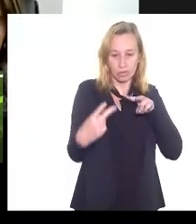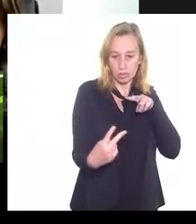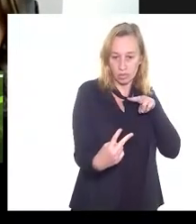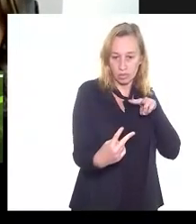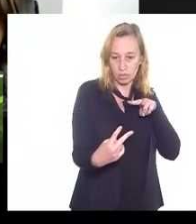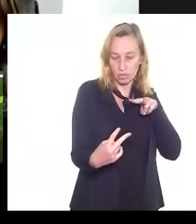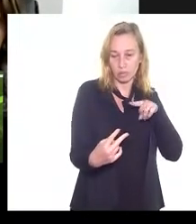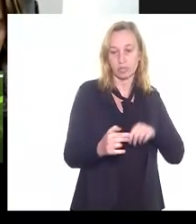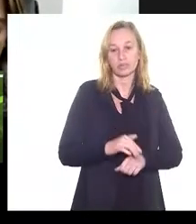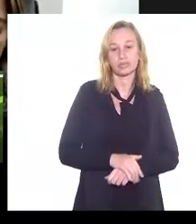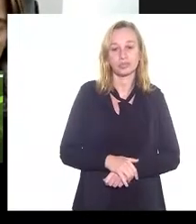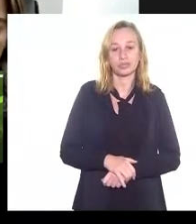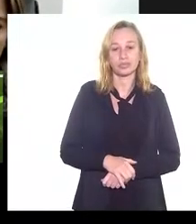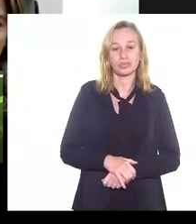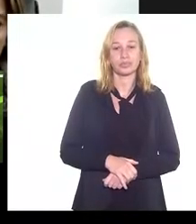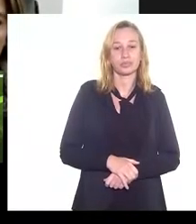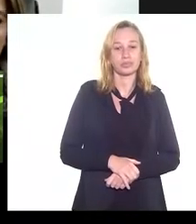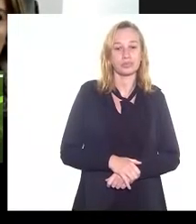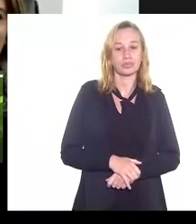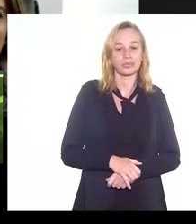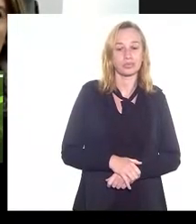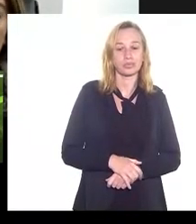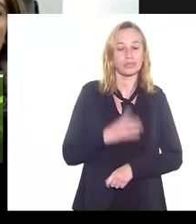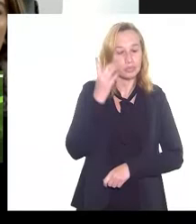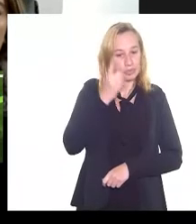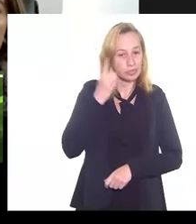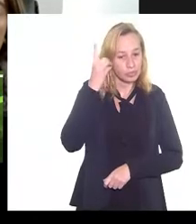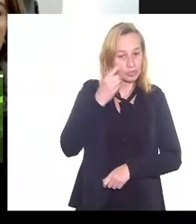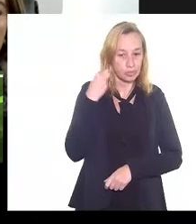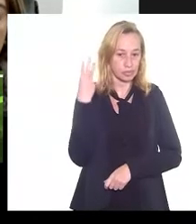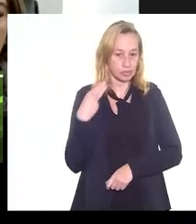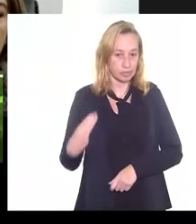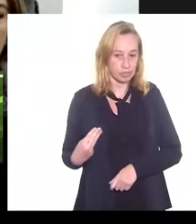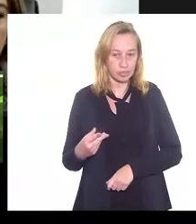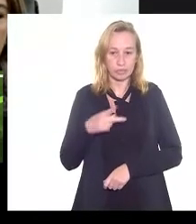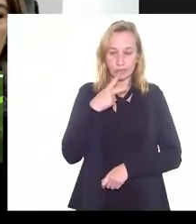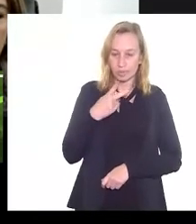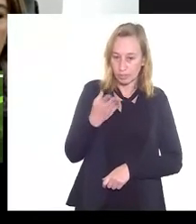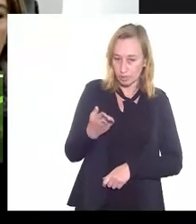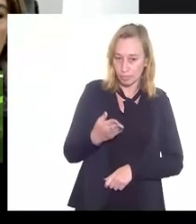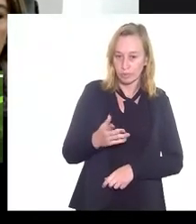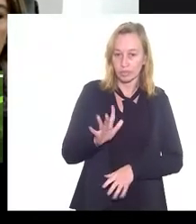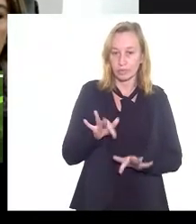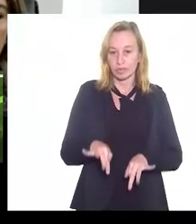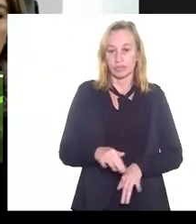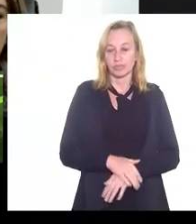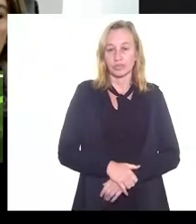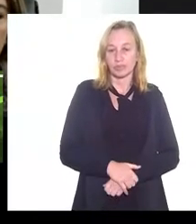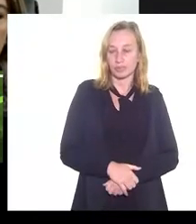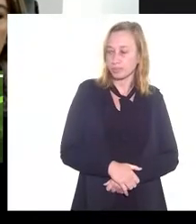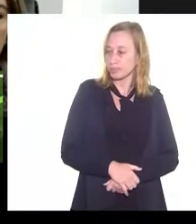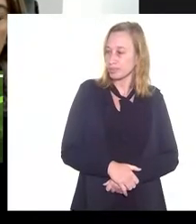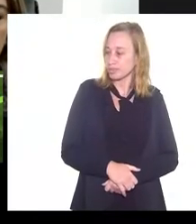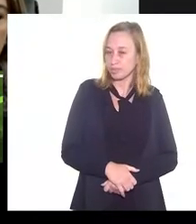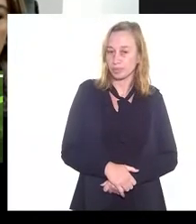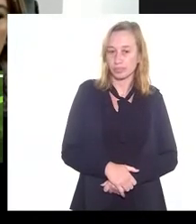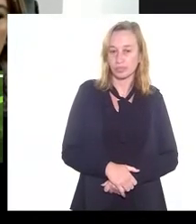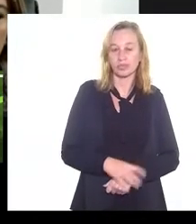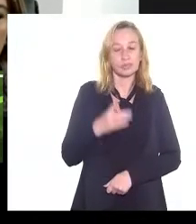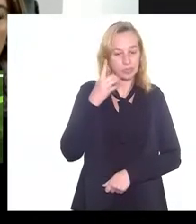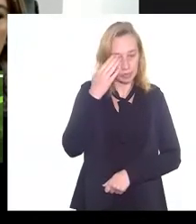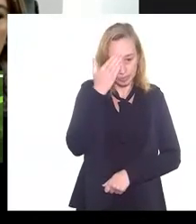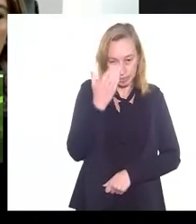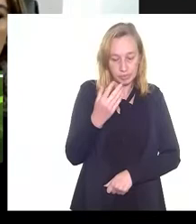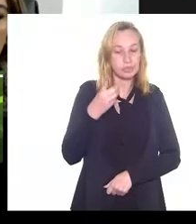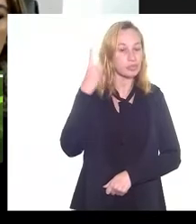a nossa audiência. Deputada Mônica Francisco, para suas considerações. Muito obrigada, deputada